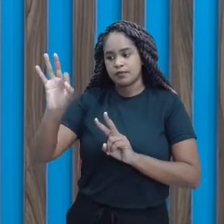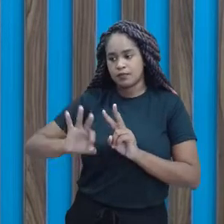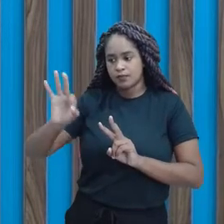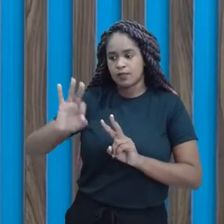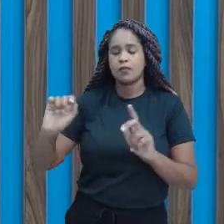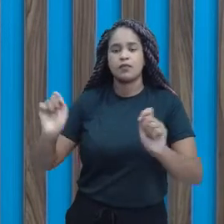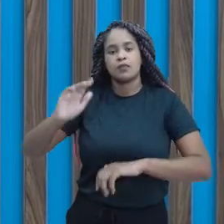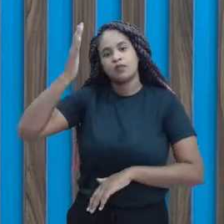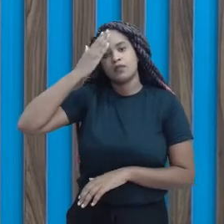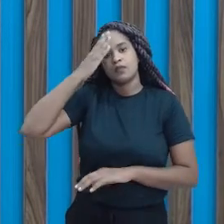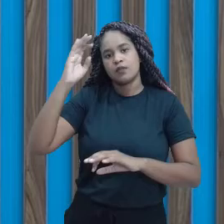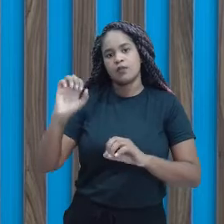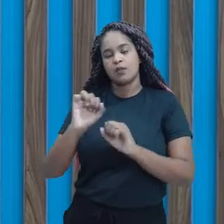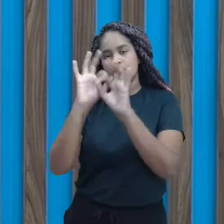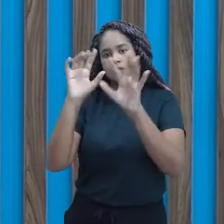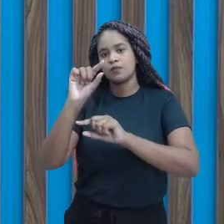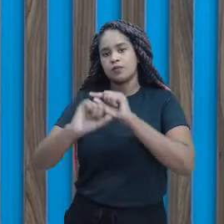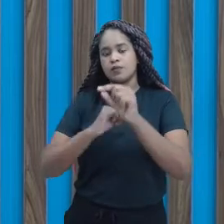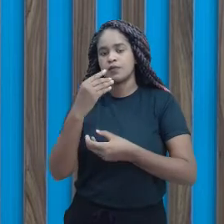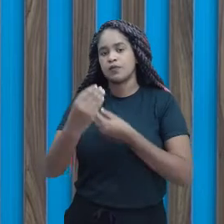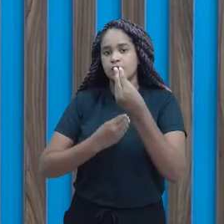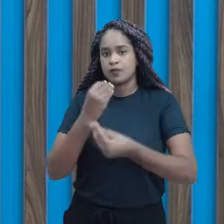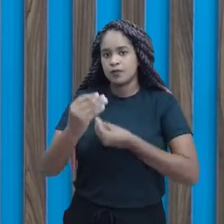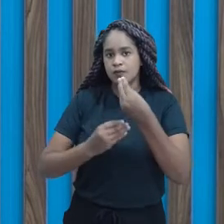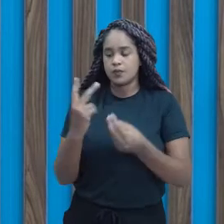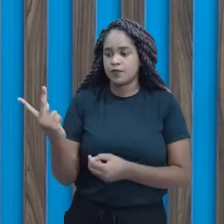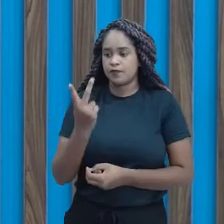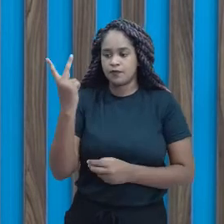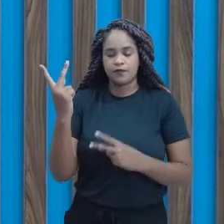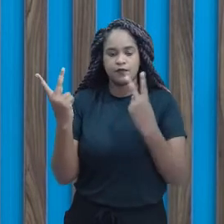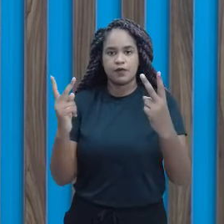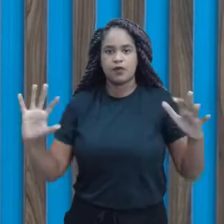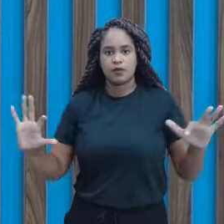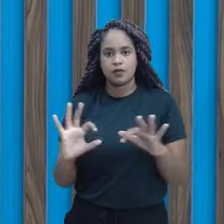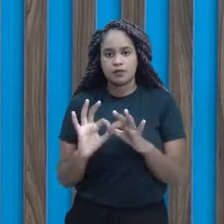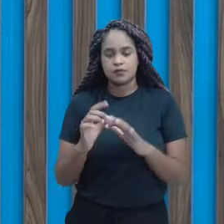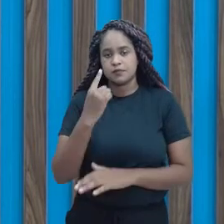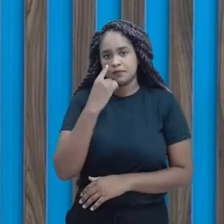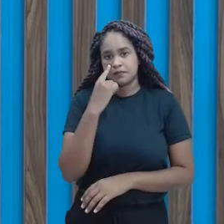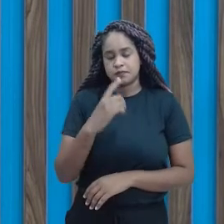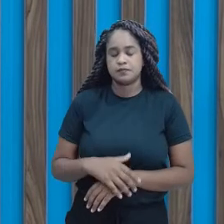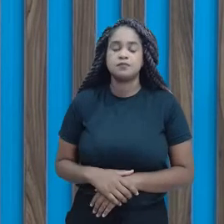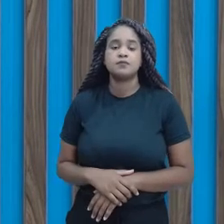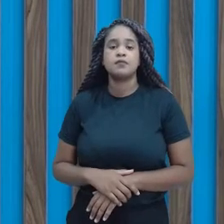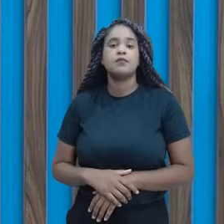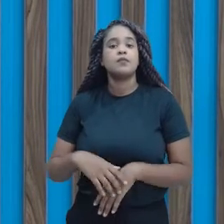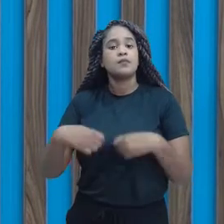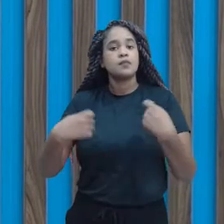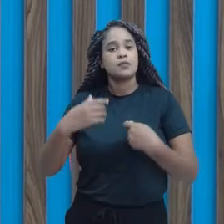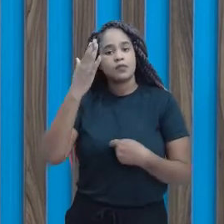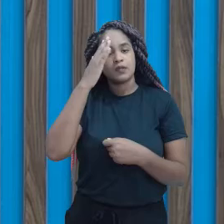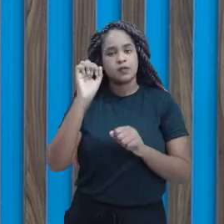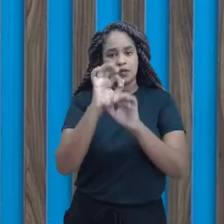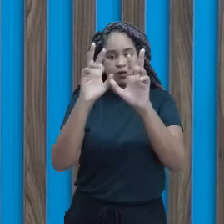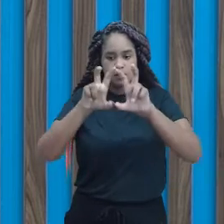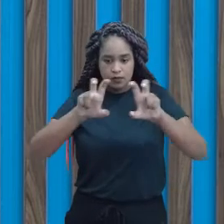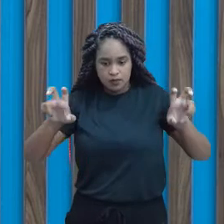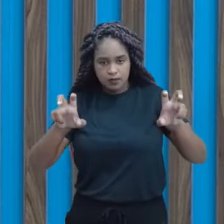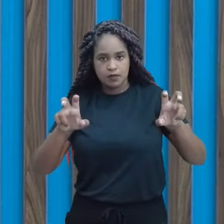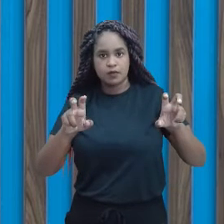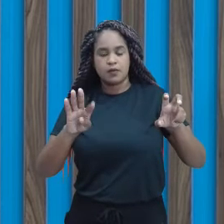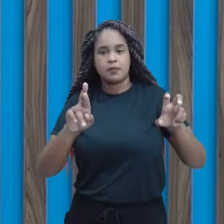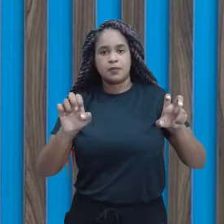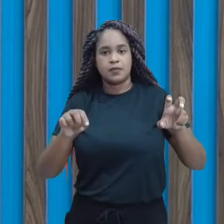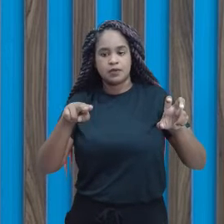gente entender a relação que existe entre esses valores, tá bom? É necessário você entender nessa fórmula que Briane acabou de